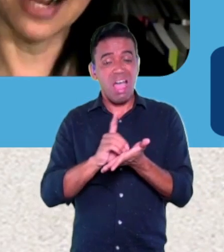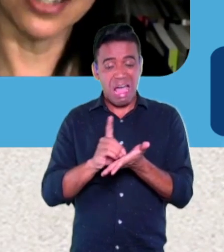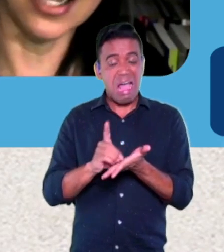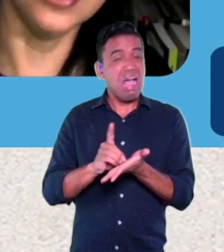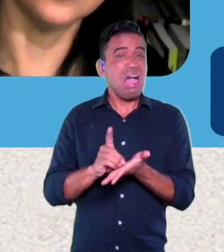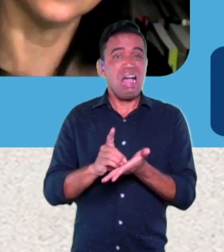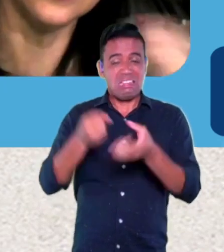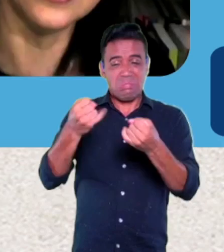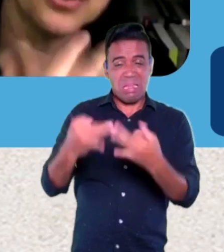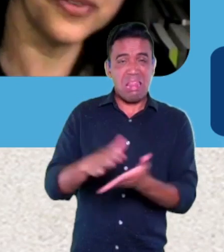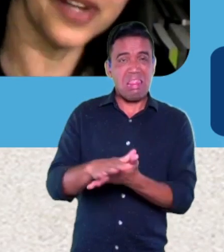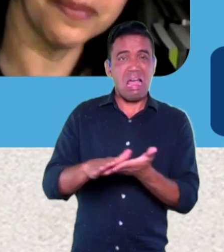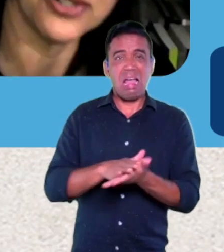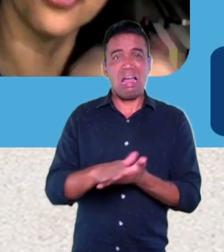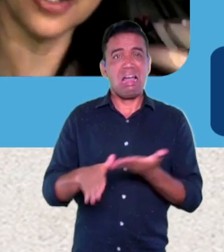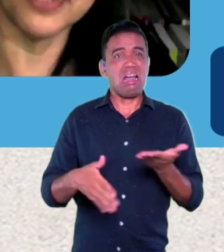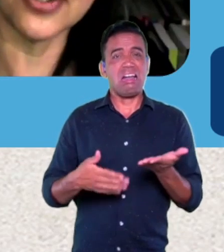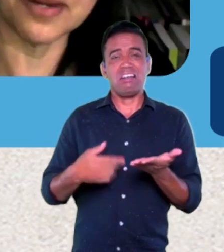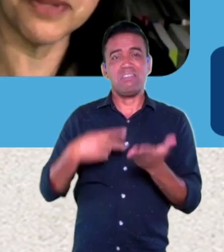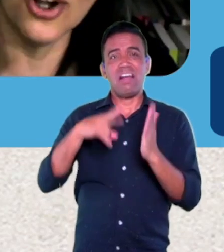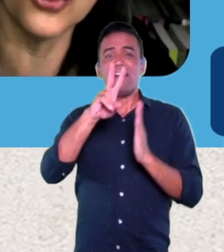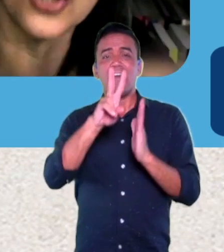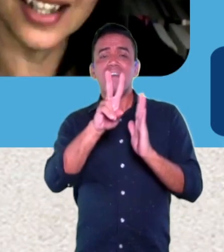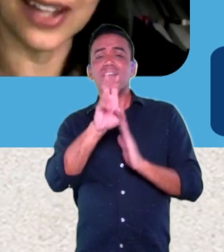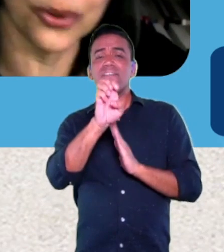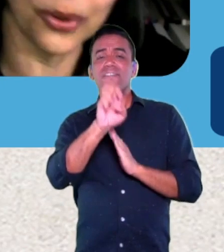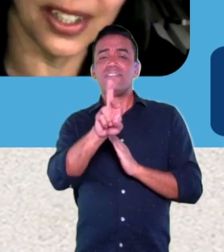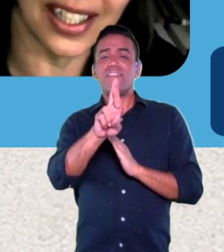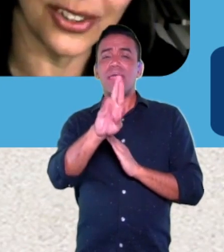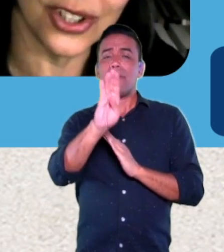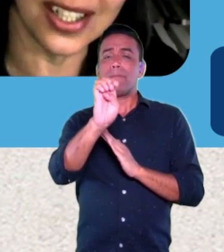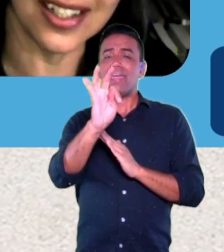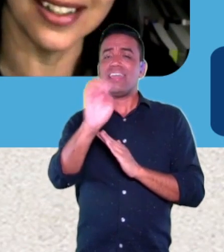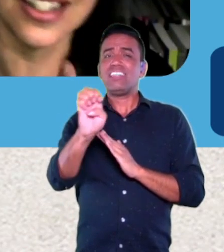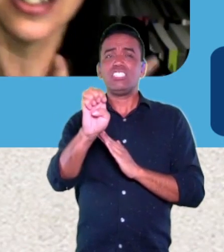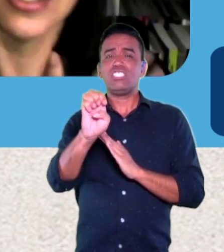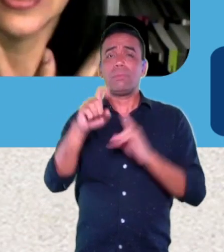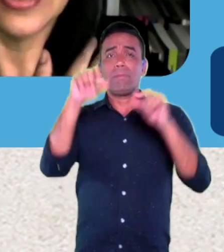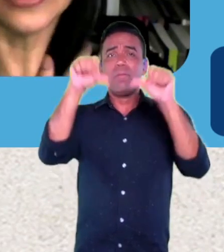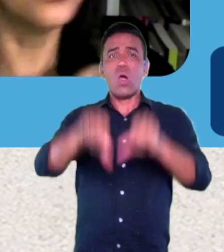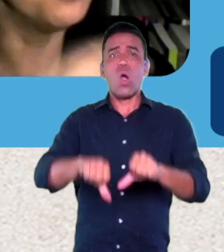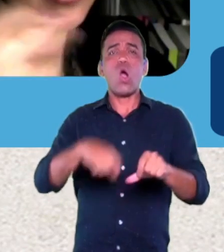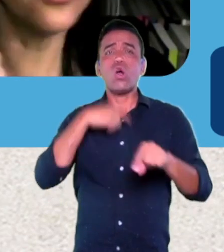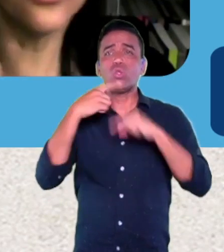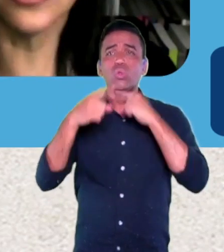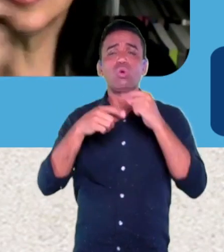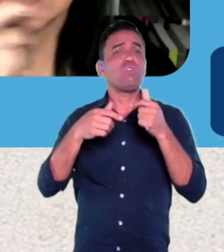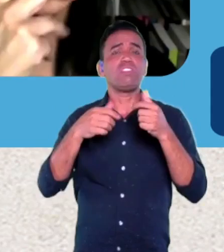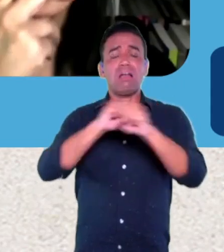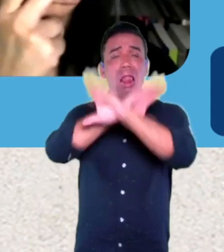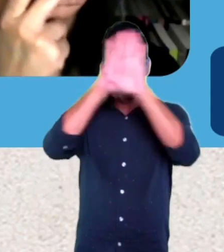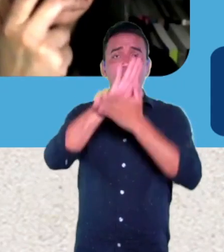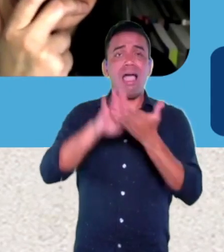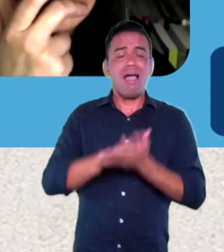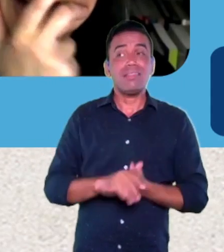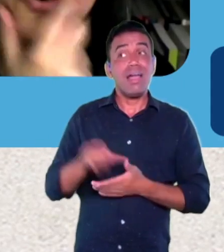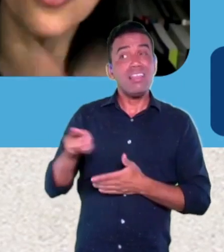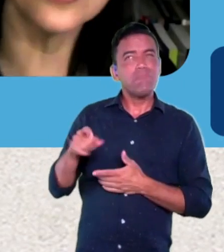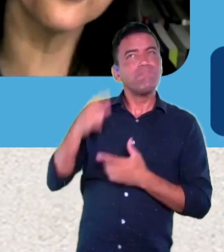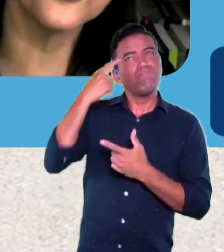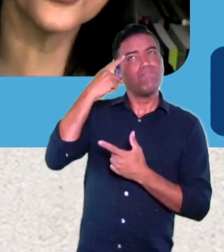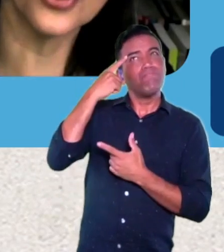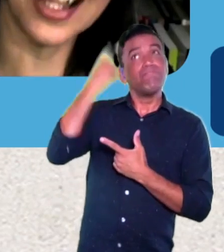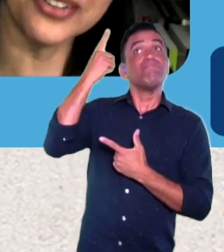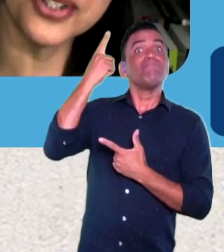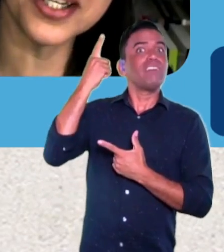não explicava nada, que ele ia no verbete, o verbete era pior do que a dúvida que ele tinha. E aquilo me deu um clique, assim, falei, cara, eu vou